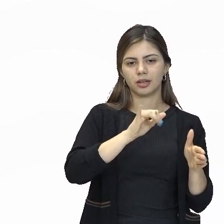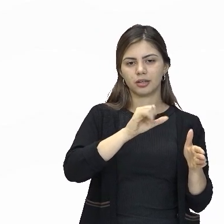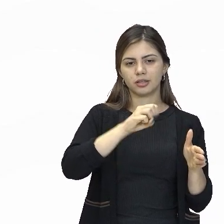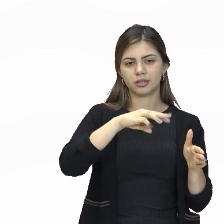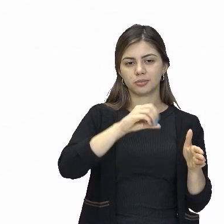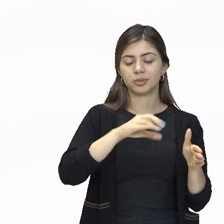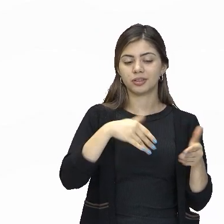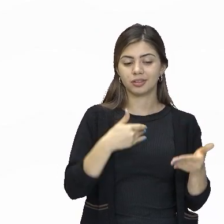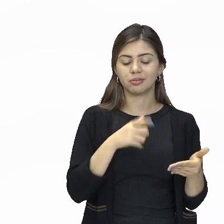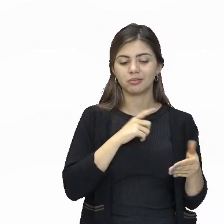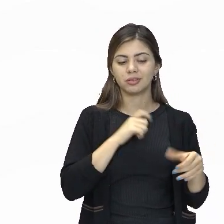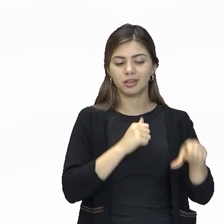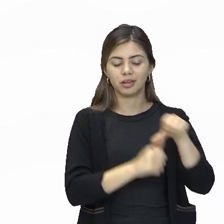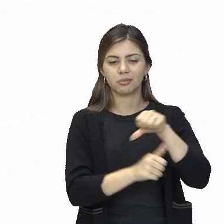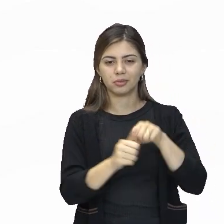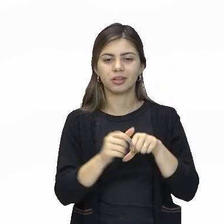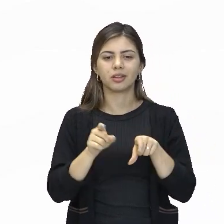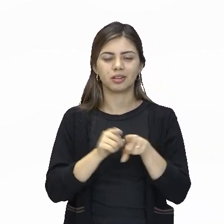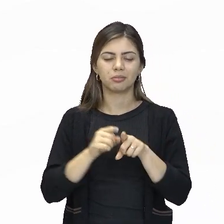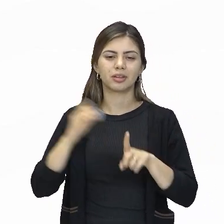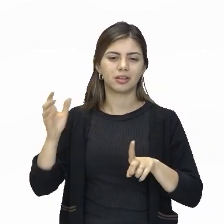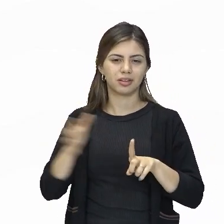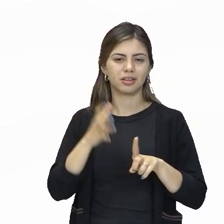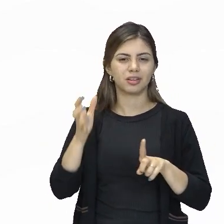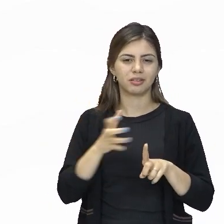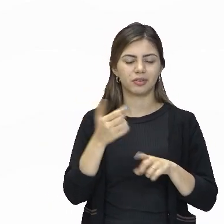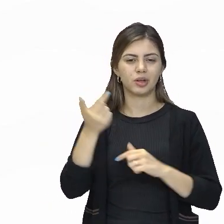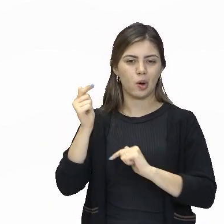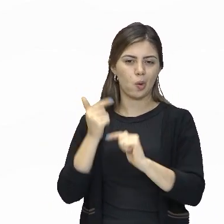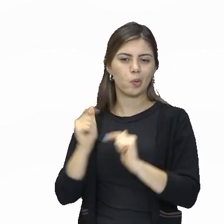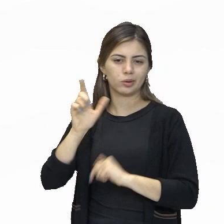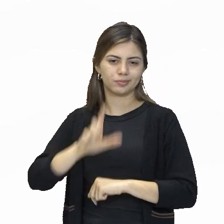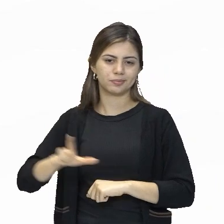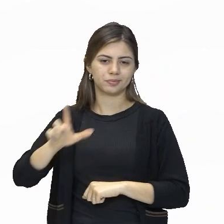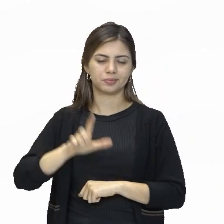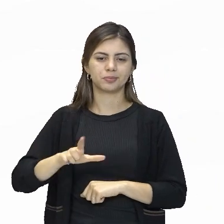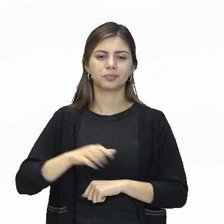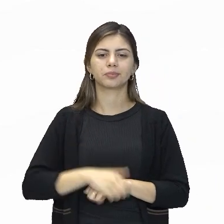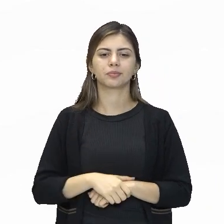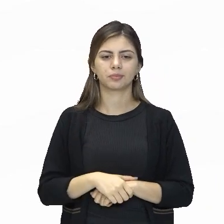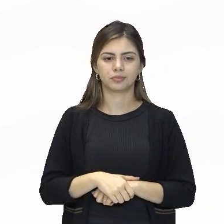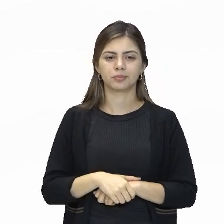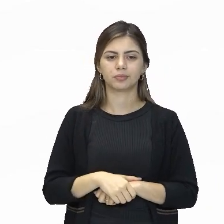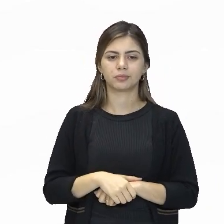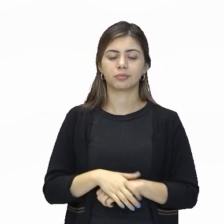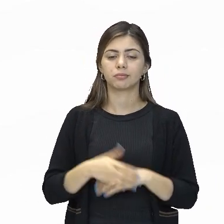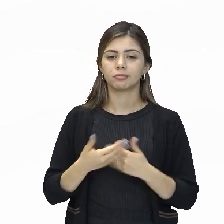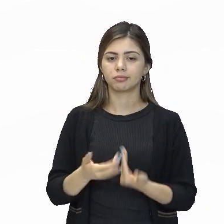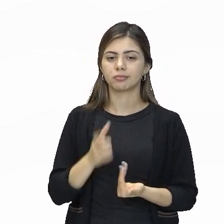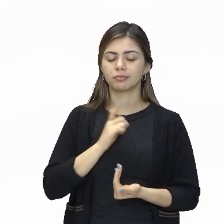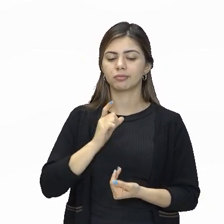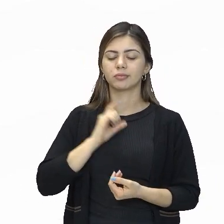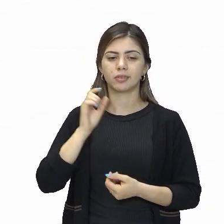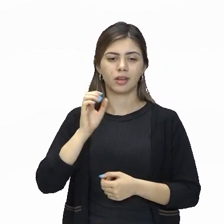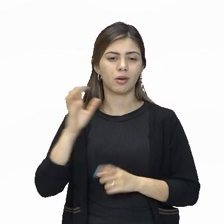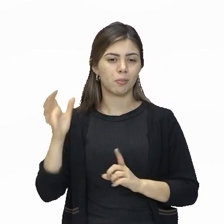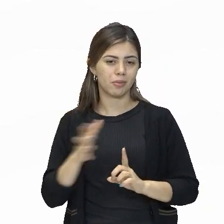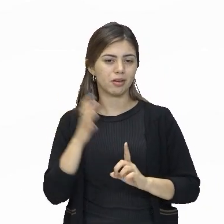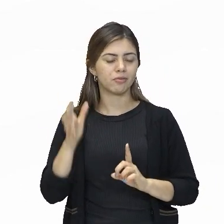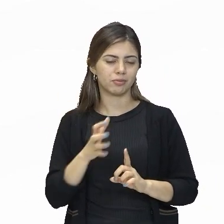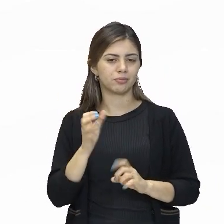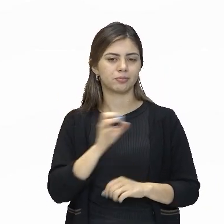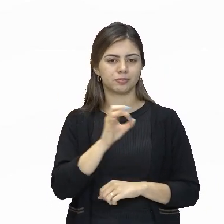ainda vai ter influências de outras literaturas, tá? De outras escolas. Então ele tem aí uma influência do